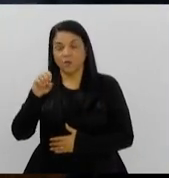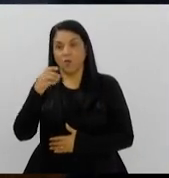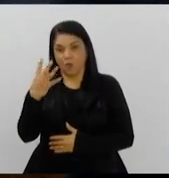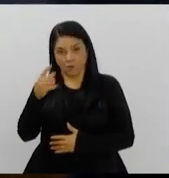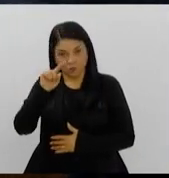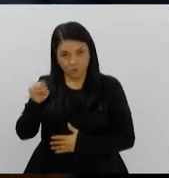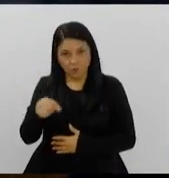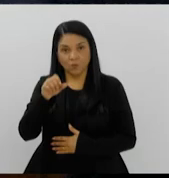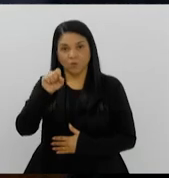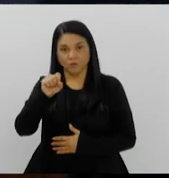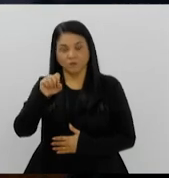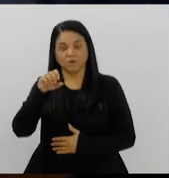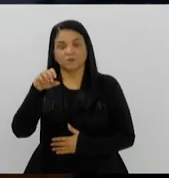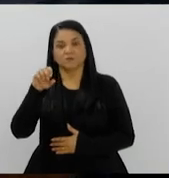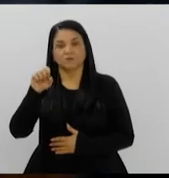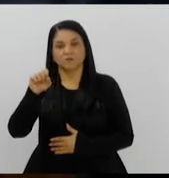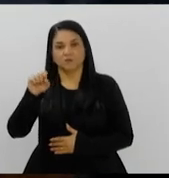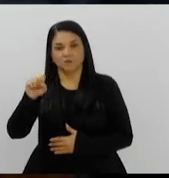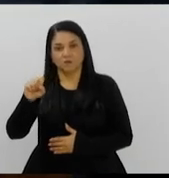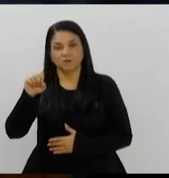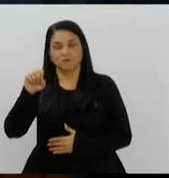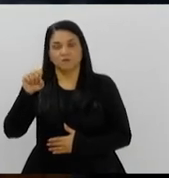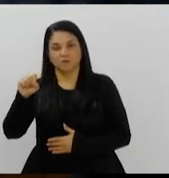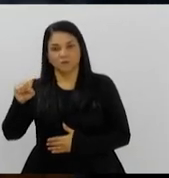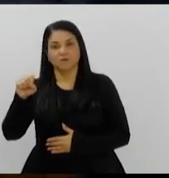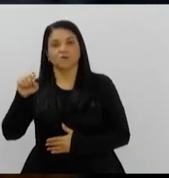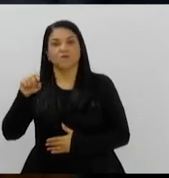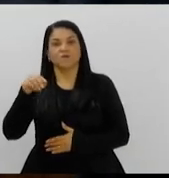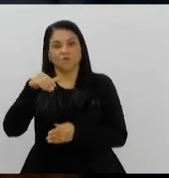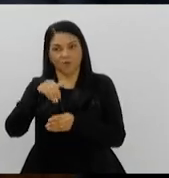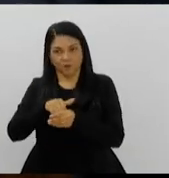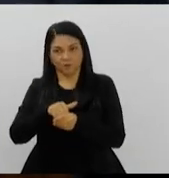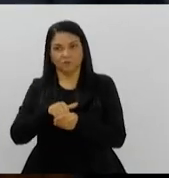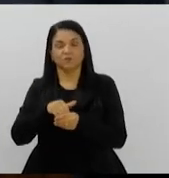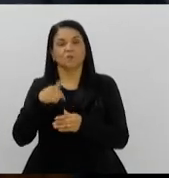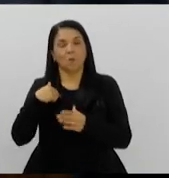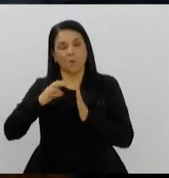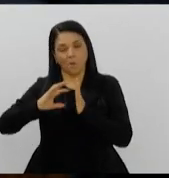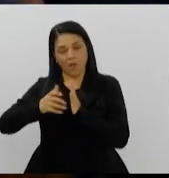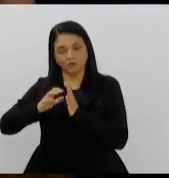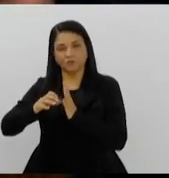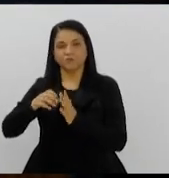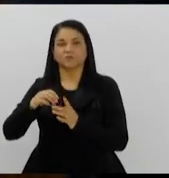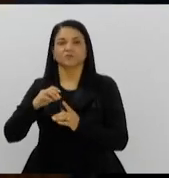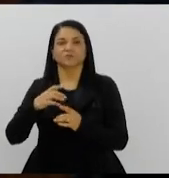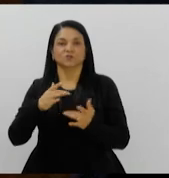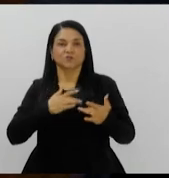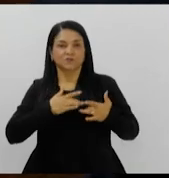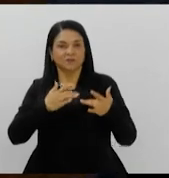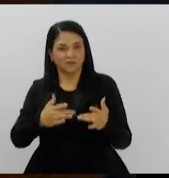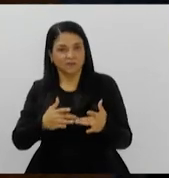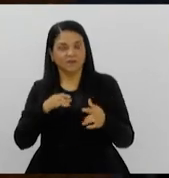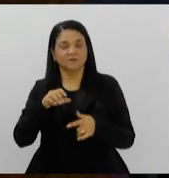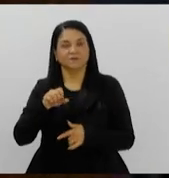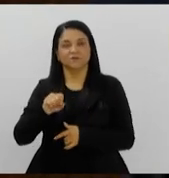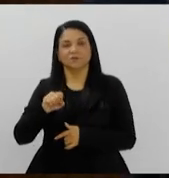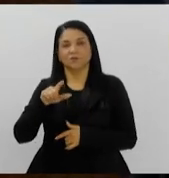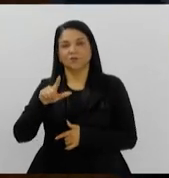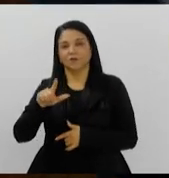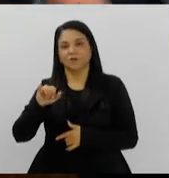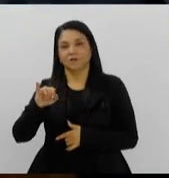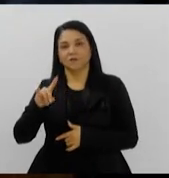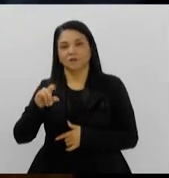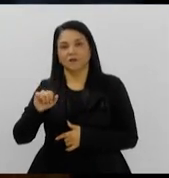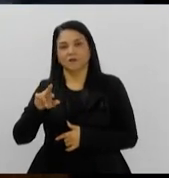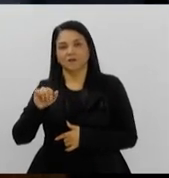4.852 votos e o meu partido Solidariedade, no qual eu montei com muito carinho, consegui eleger dois